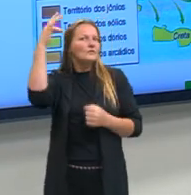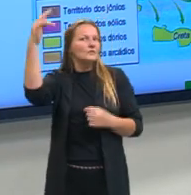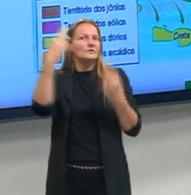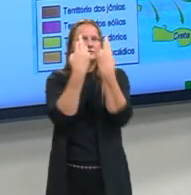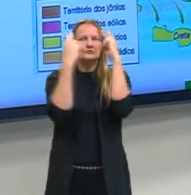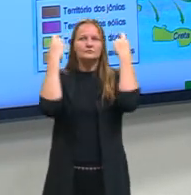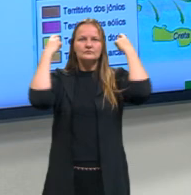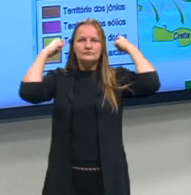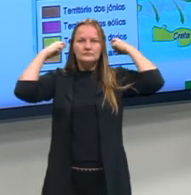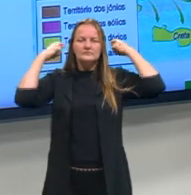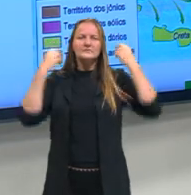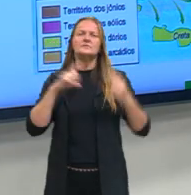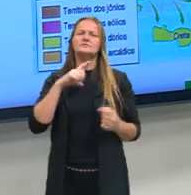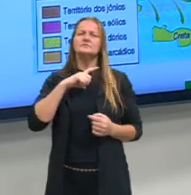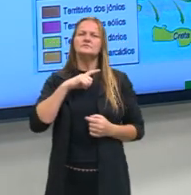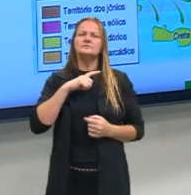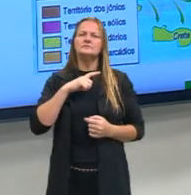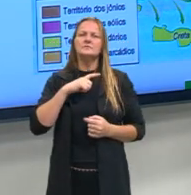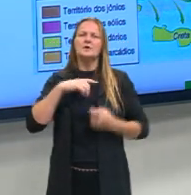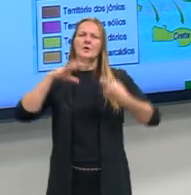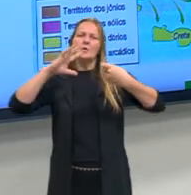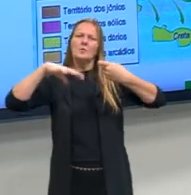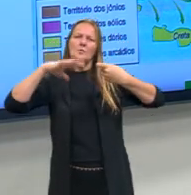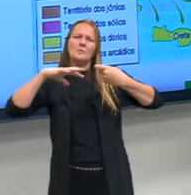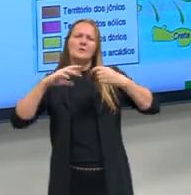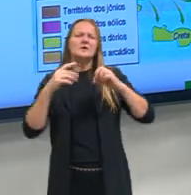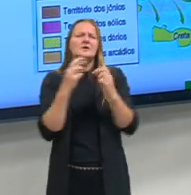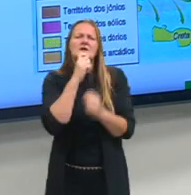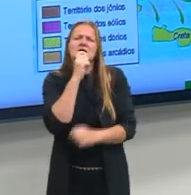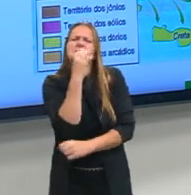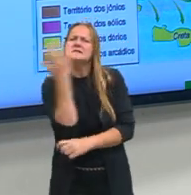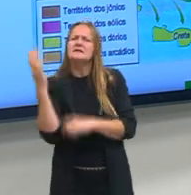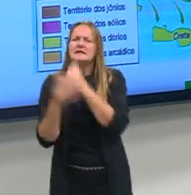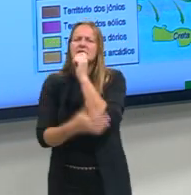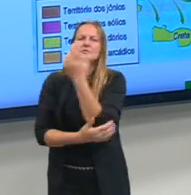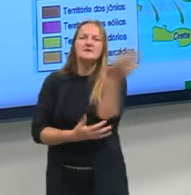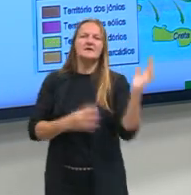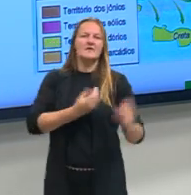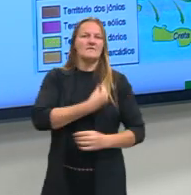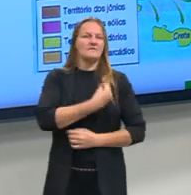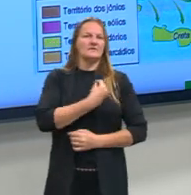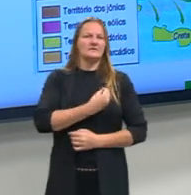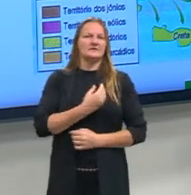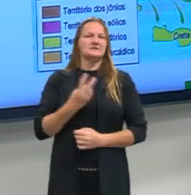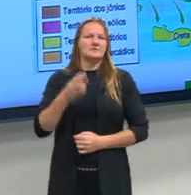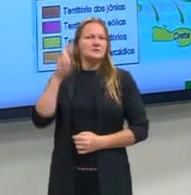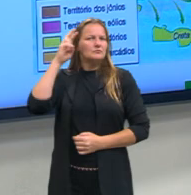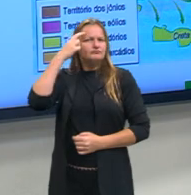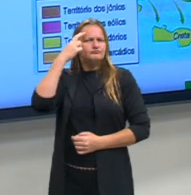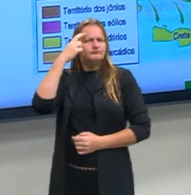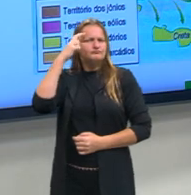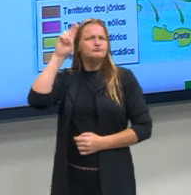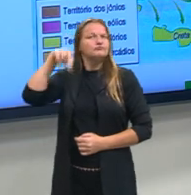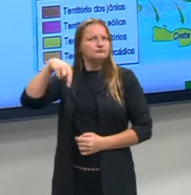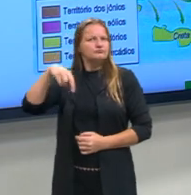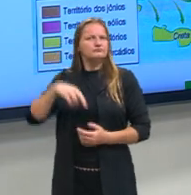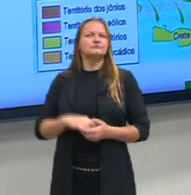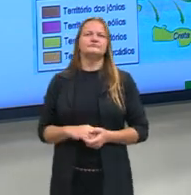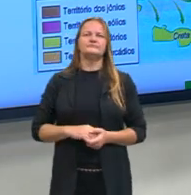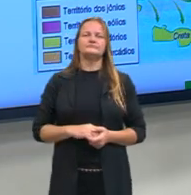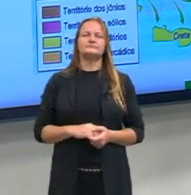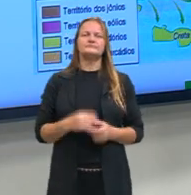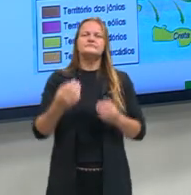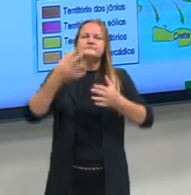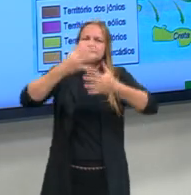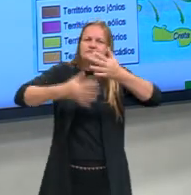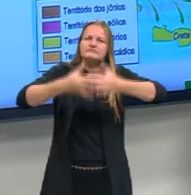sabem né eles propõem e a resolver os problemas da natureza os problemas da vida é por meio da Razão senão